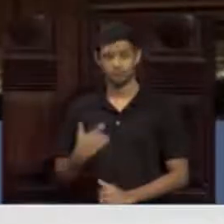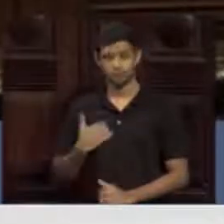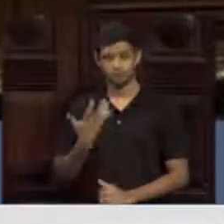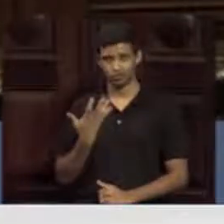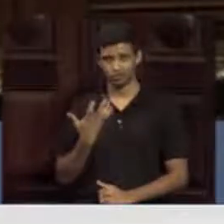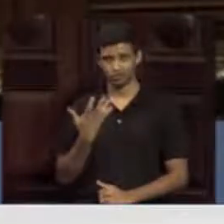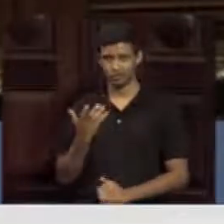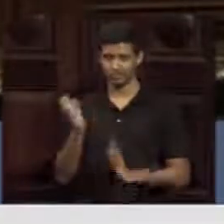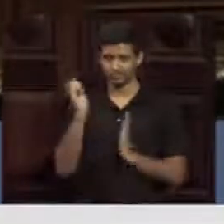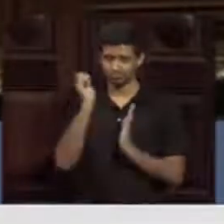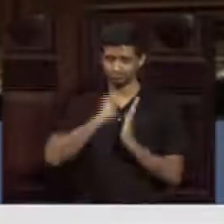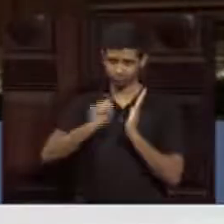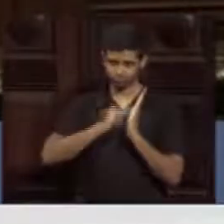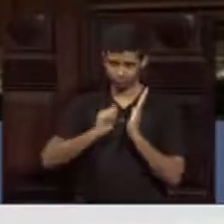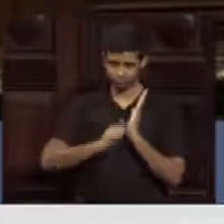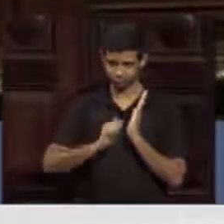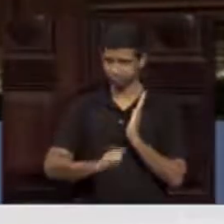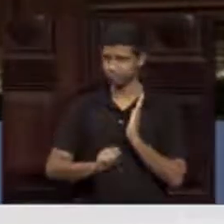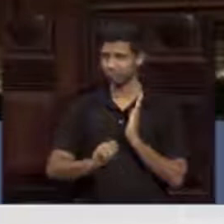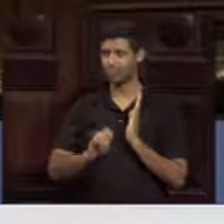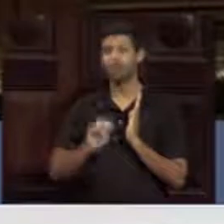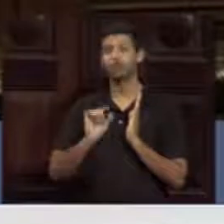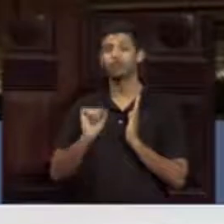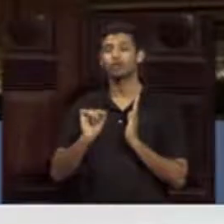registro que hoje